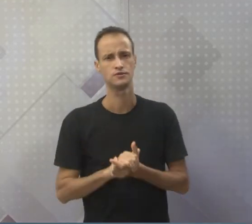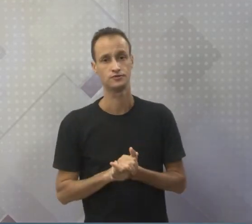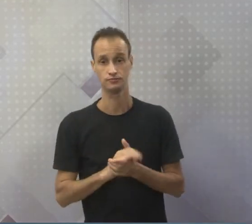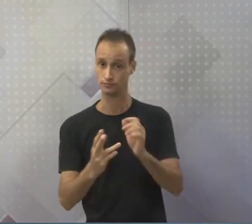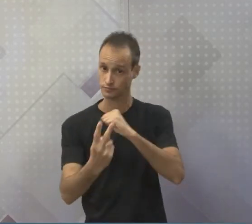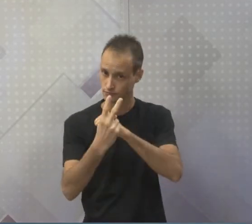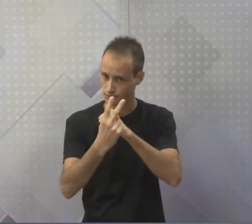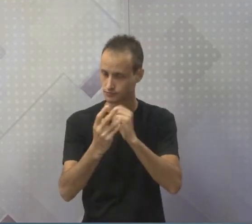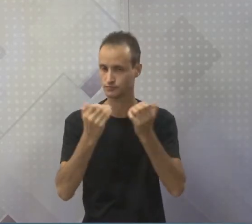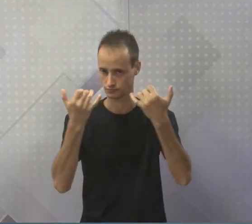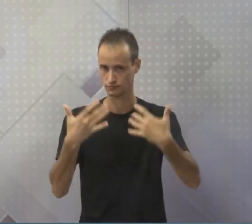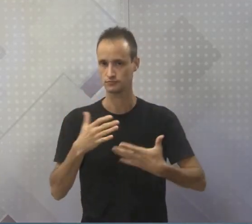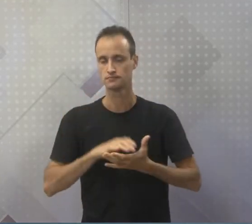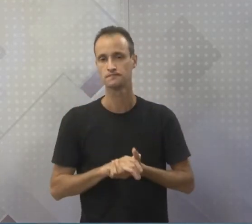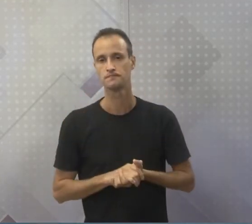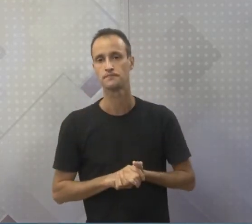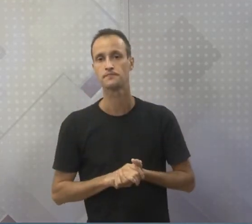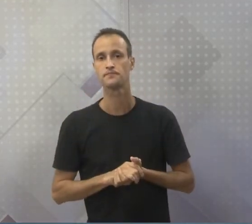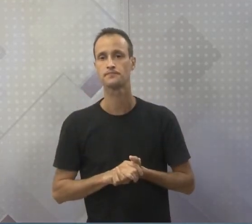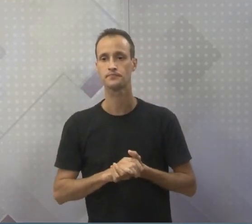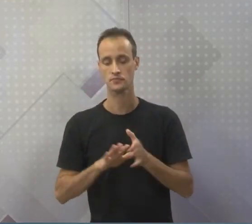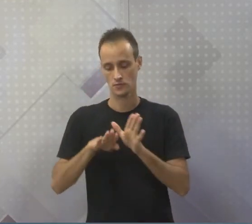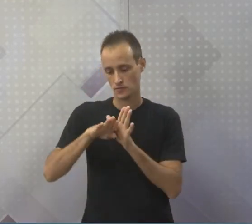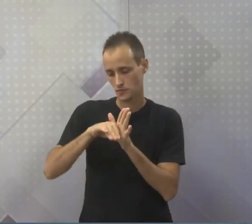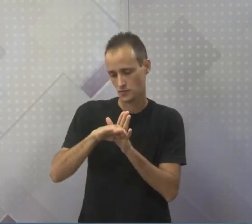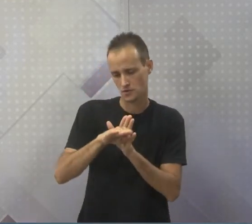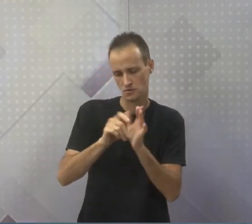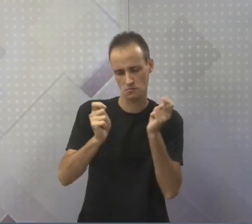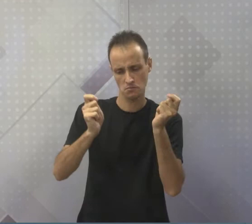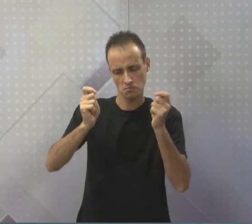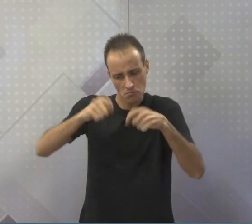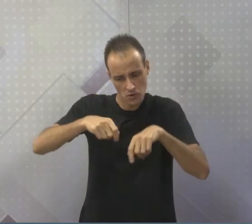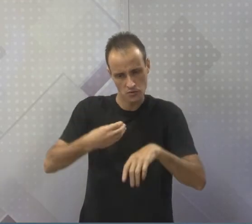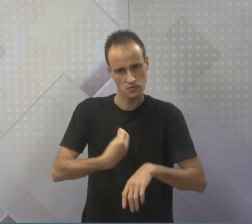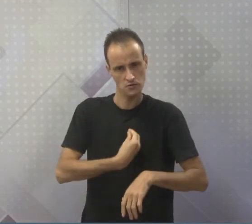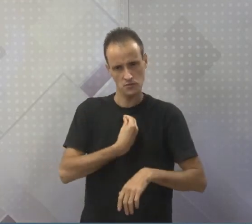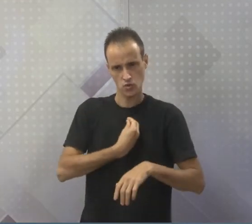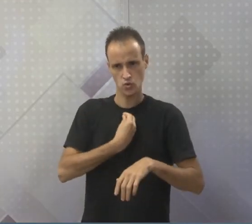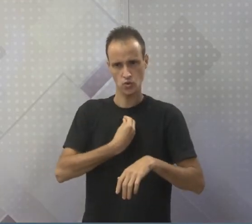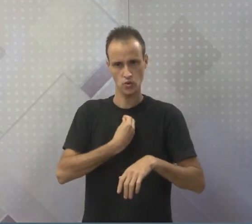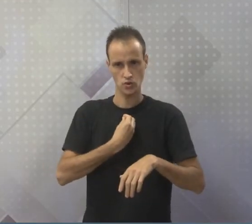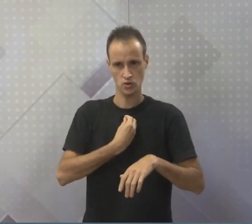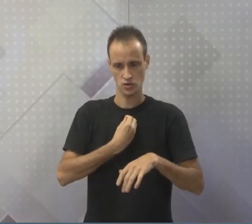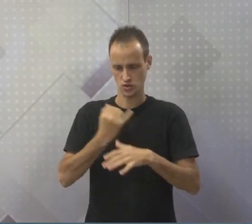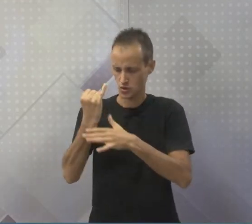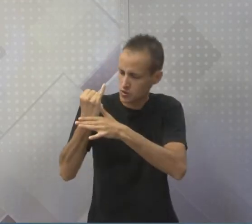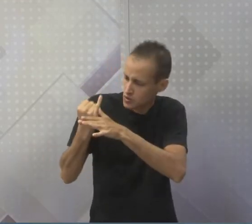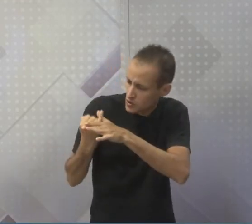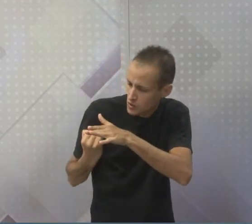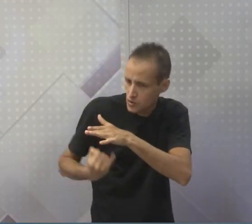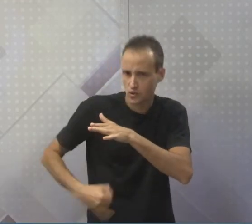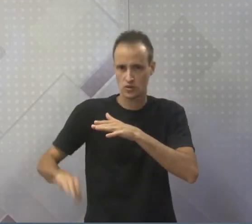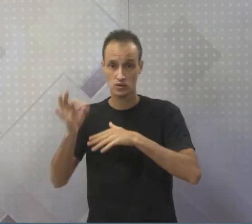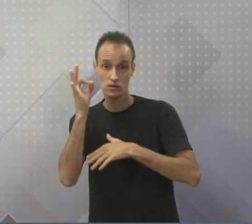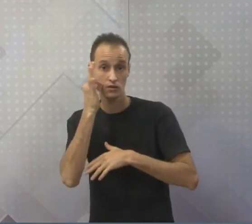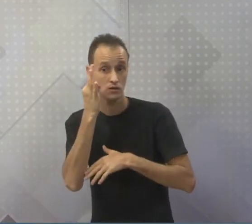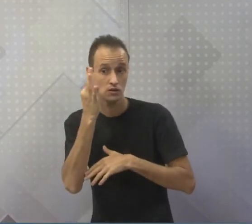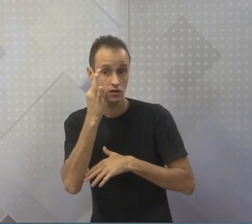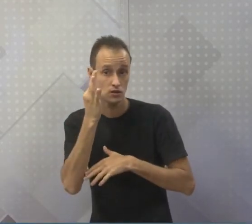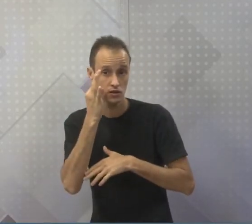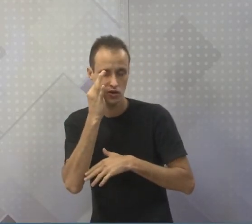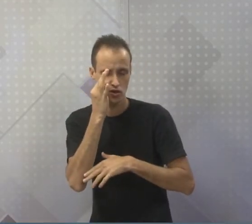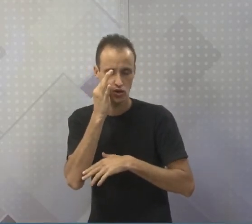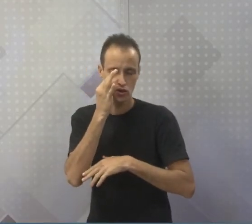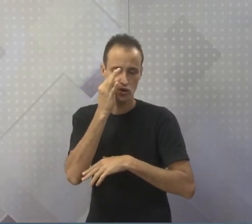cá, repara só. Essa bactéria pode viver no trato urinário de ratos. Ratos, é